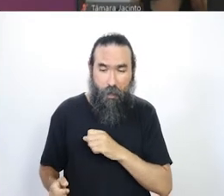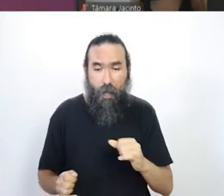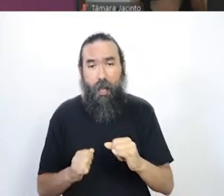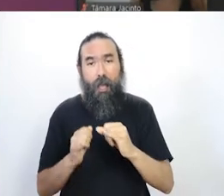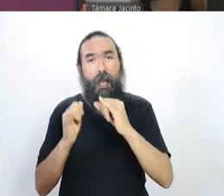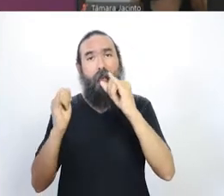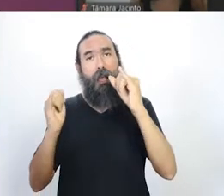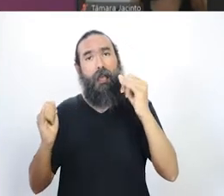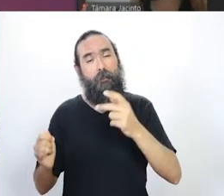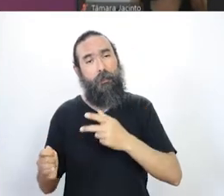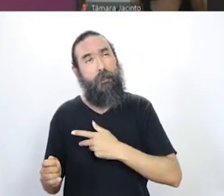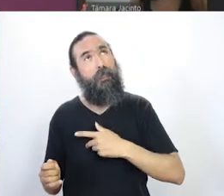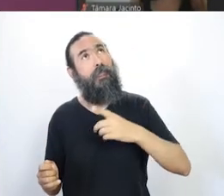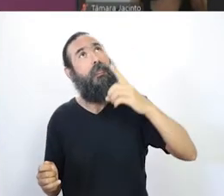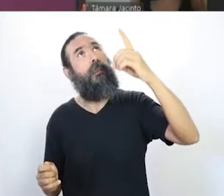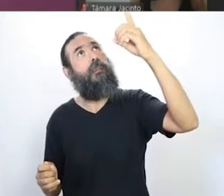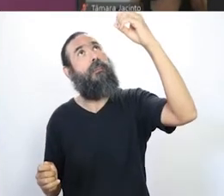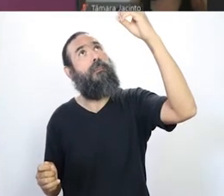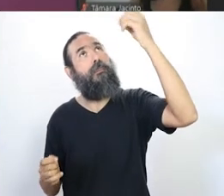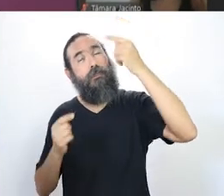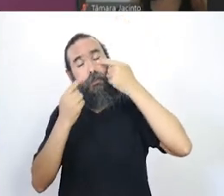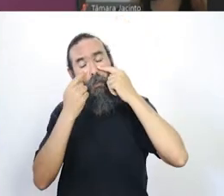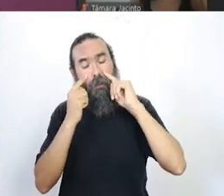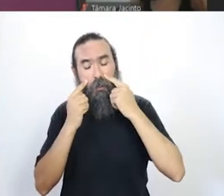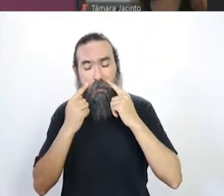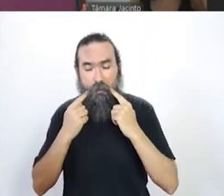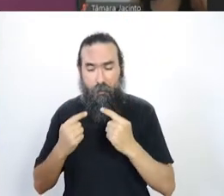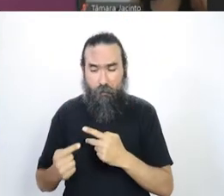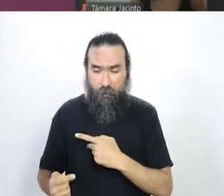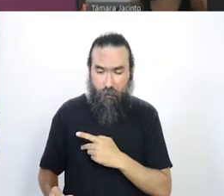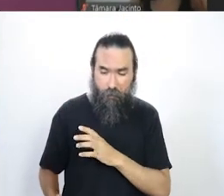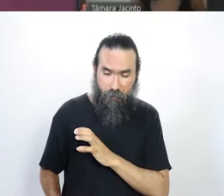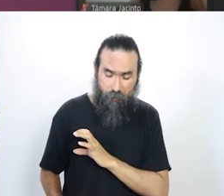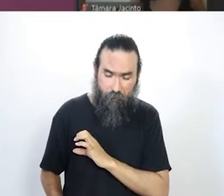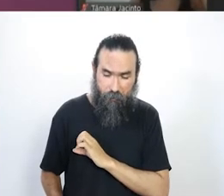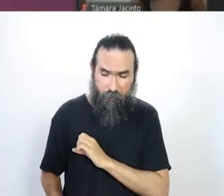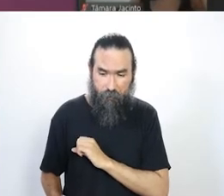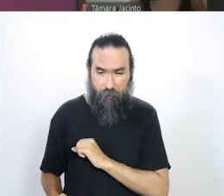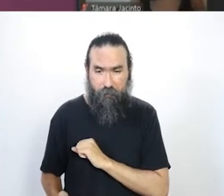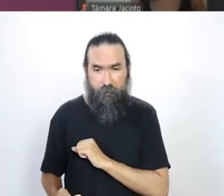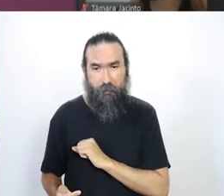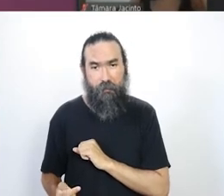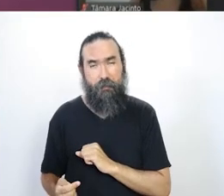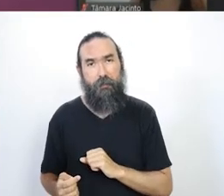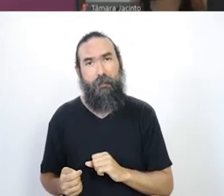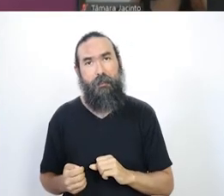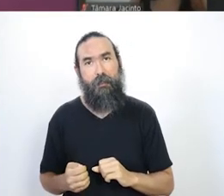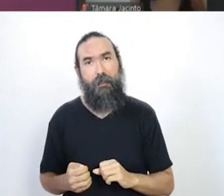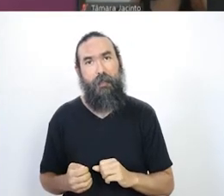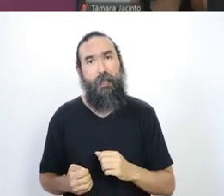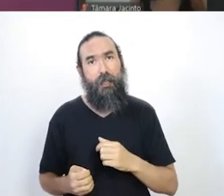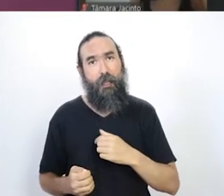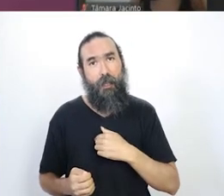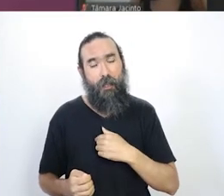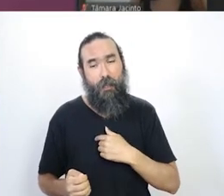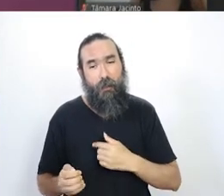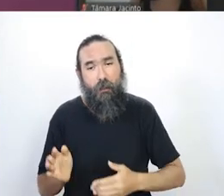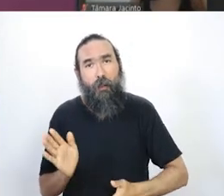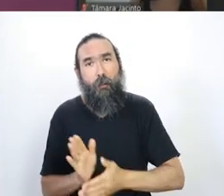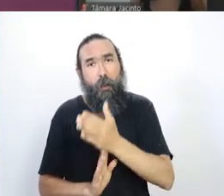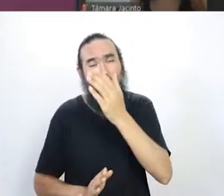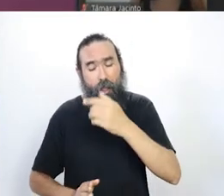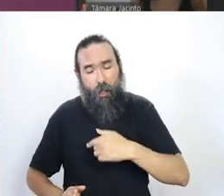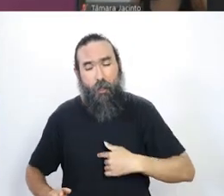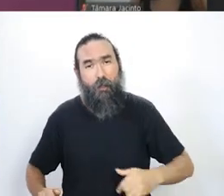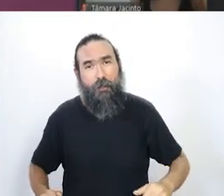Ai, meu Deus, choro os olhos do meu bem. Estou embora e tu fica,